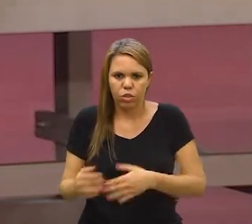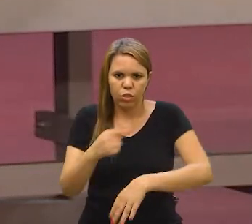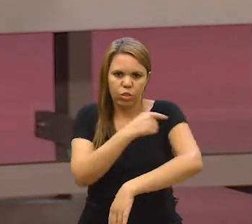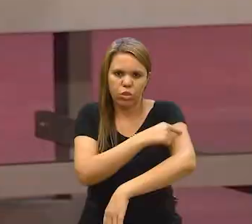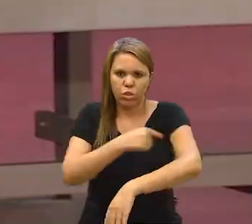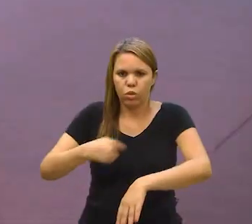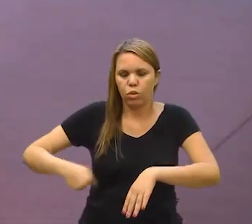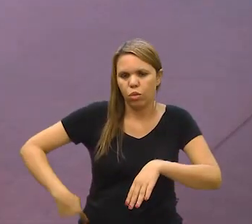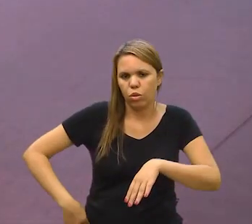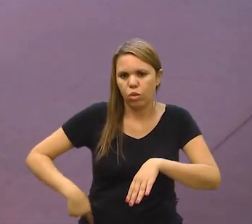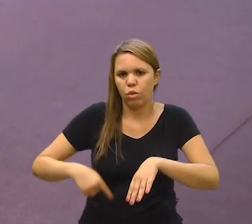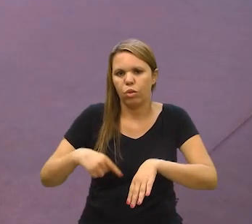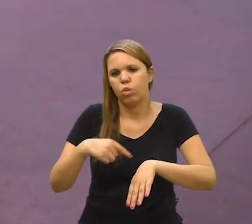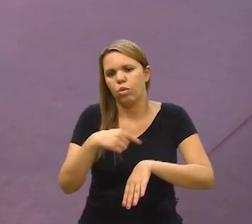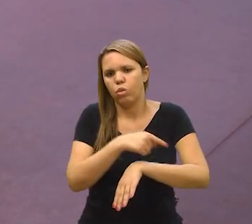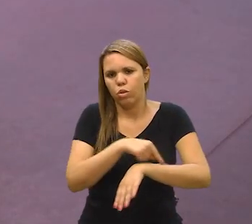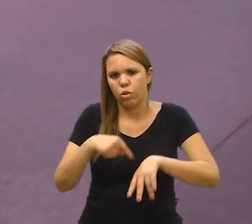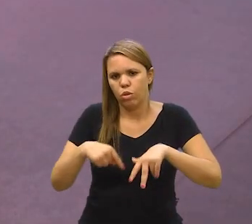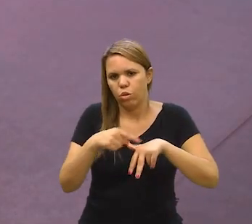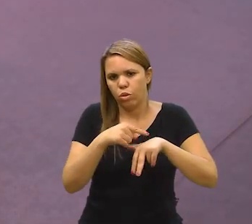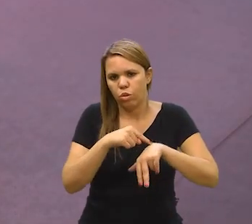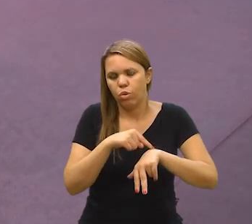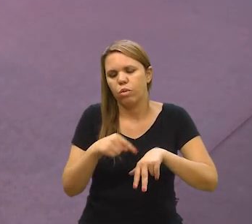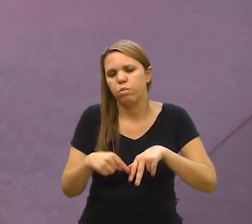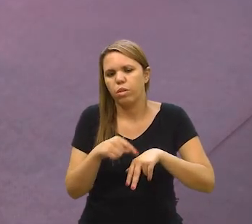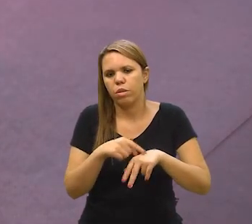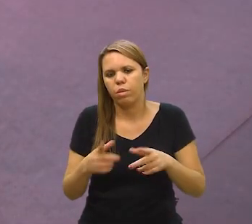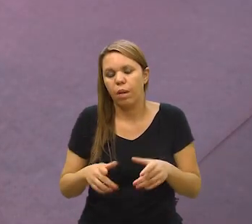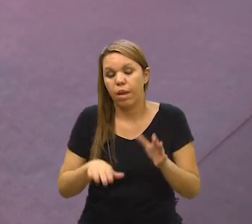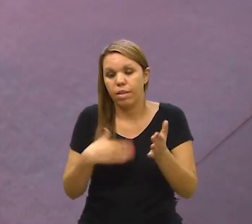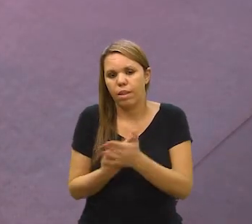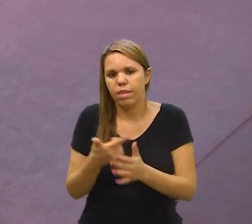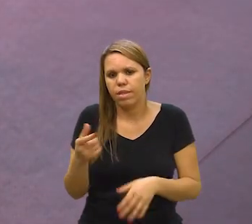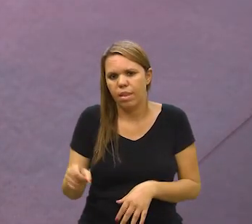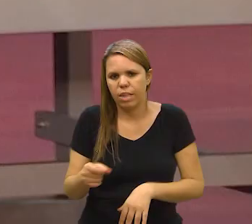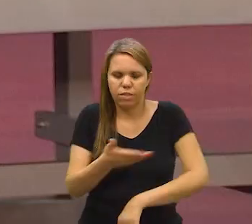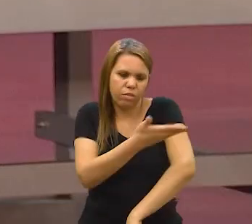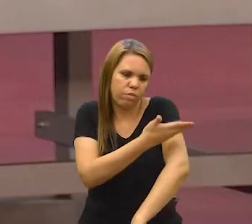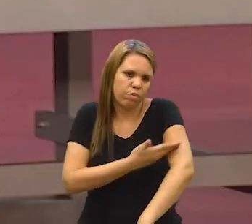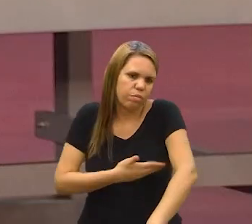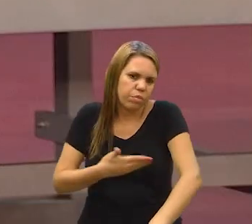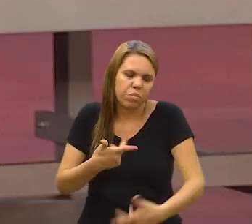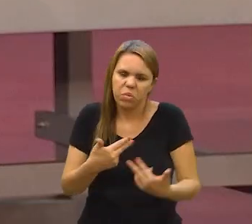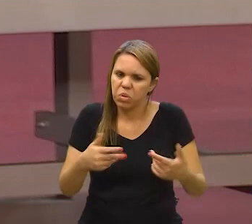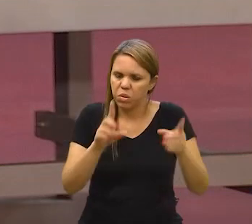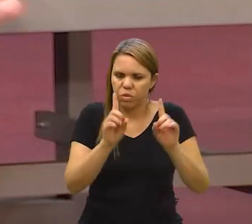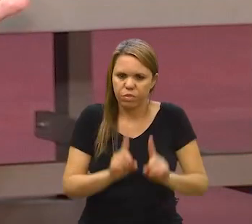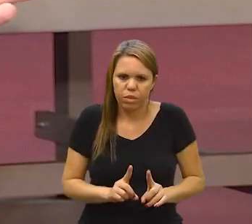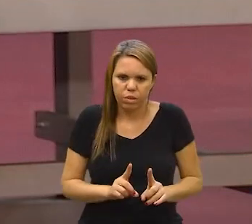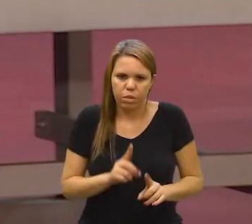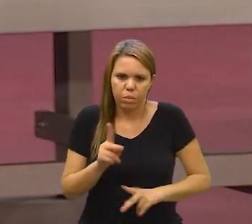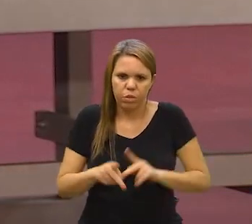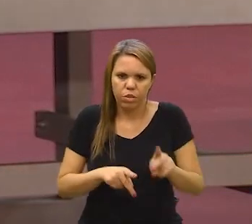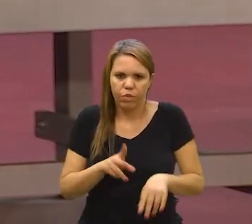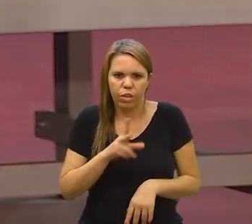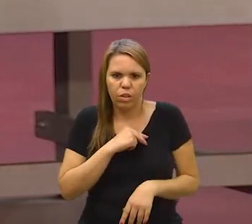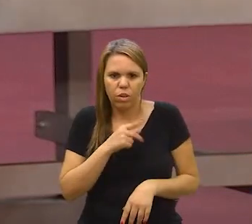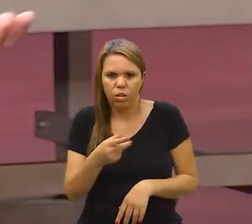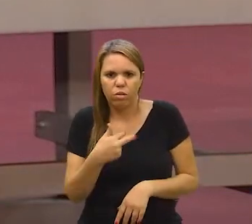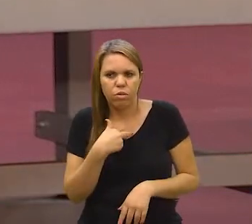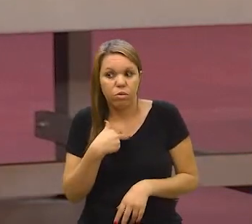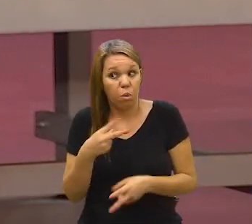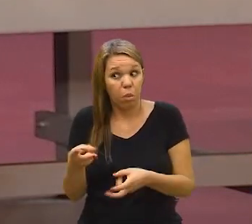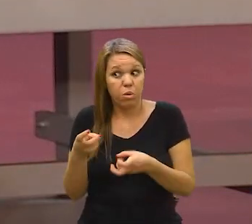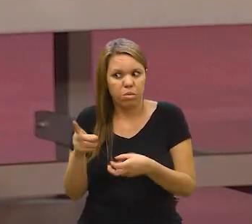mais até moderada. a 10, mais moderada, até a 10, que geralmente é amputação de braço ou alguma deficiência que o pessoal até fala assim, nossa, não dá nem